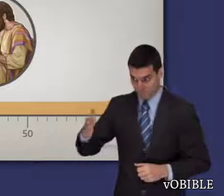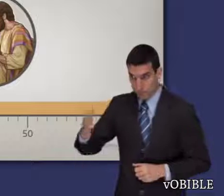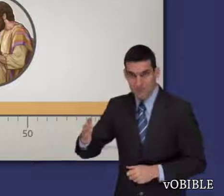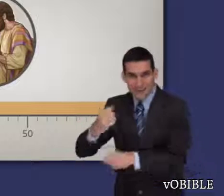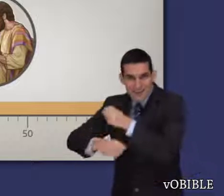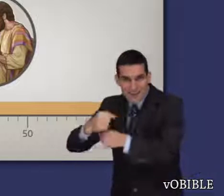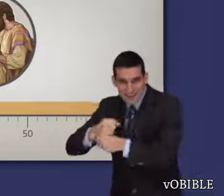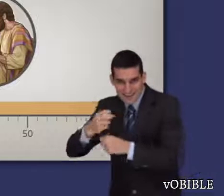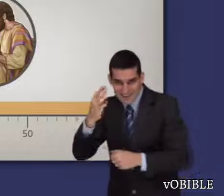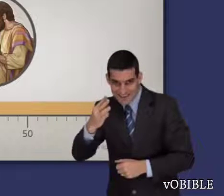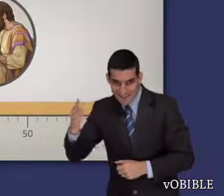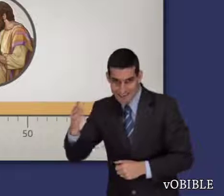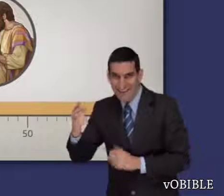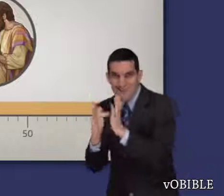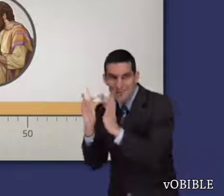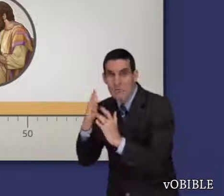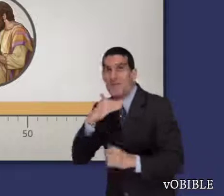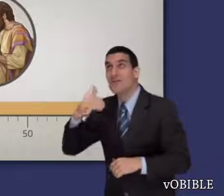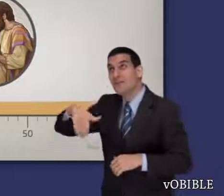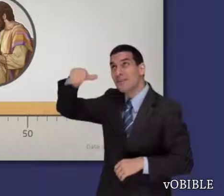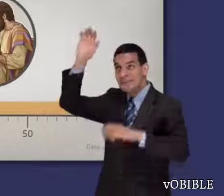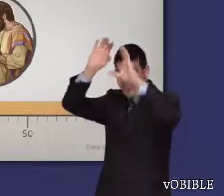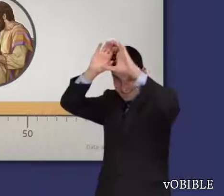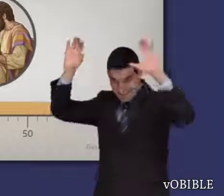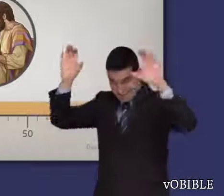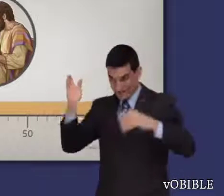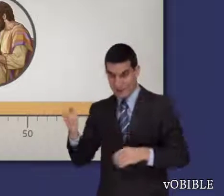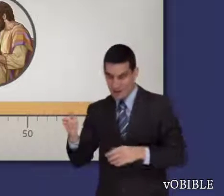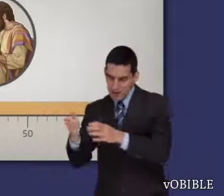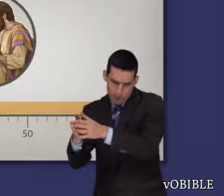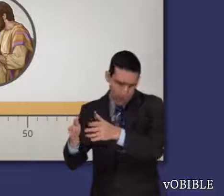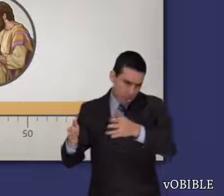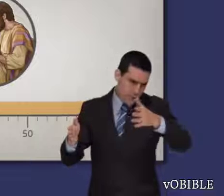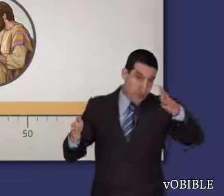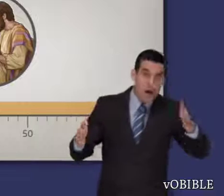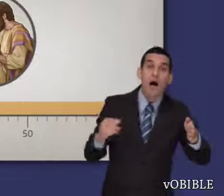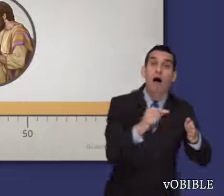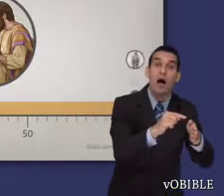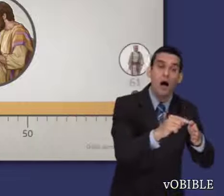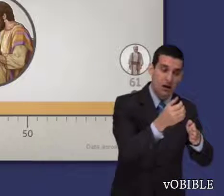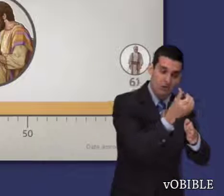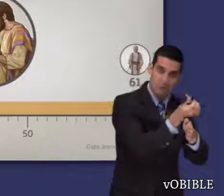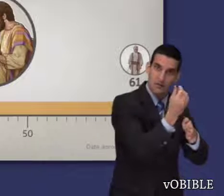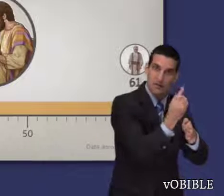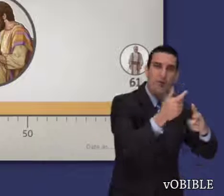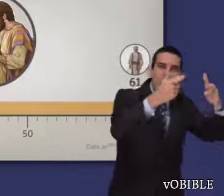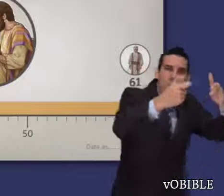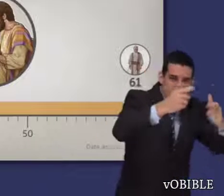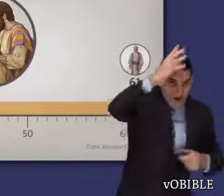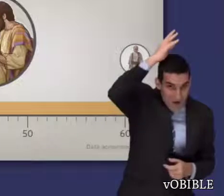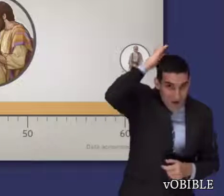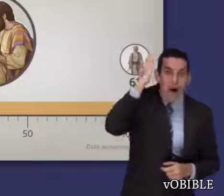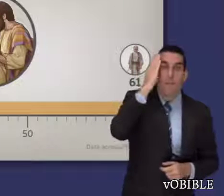Apóstolos cobre uns 28 anos, começando no ano 33, quando Jesus voltou para o céu, até o ano 61, quando